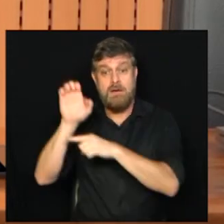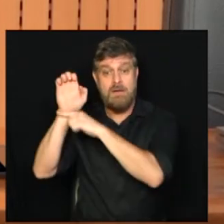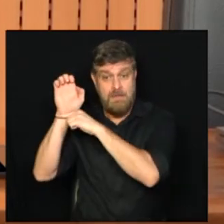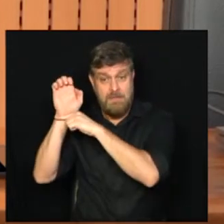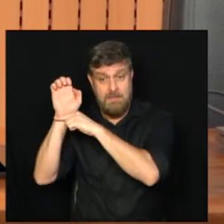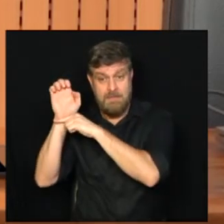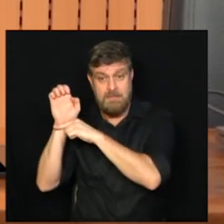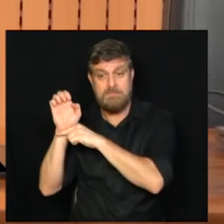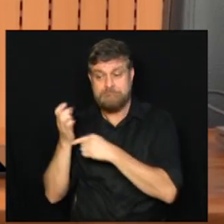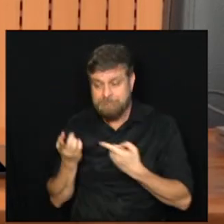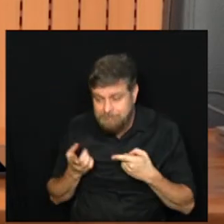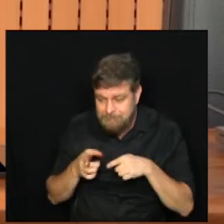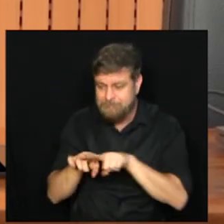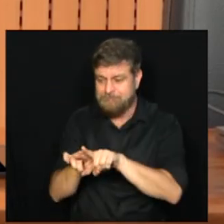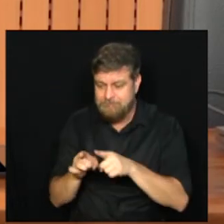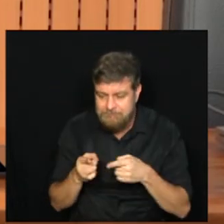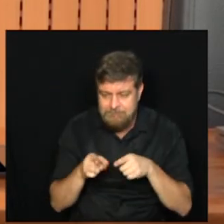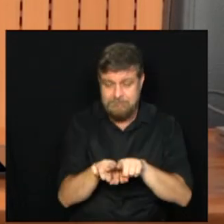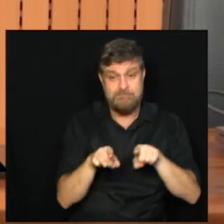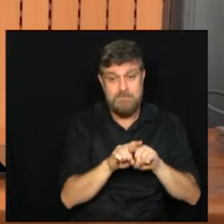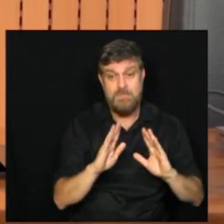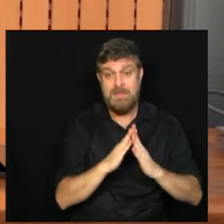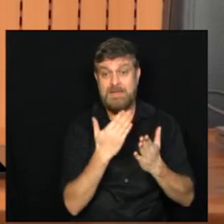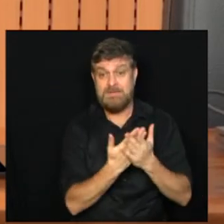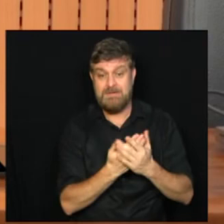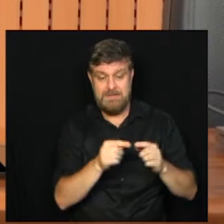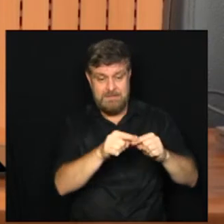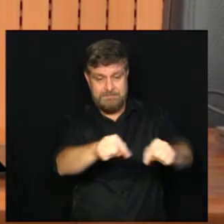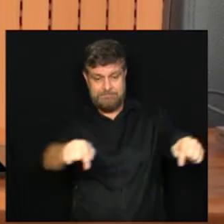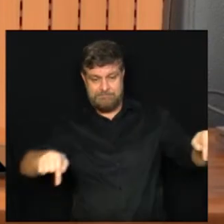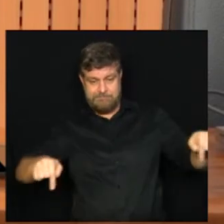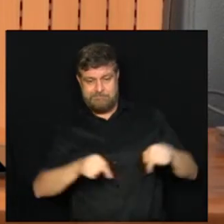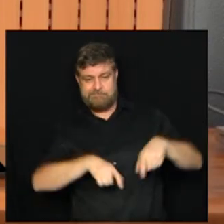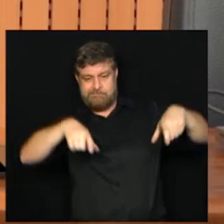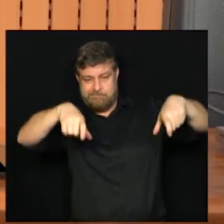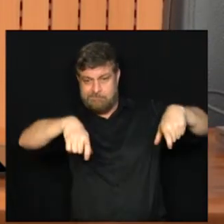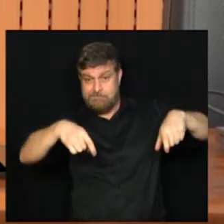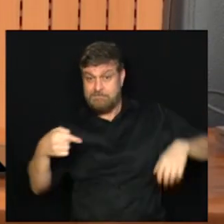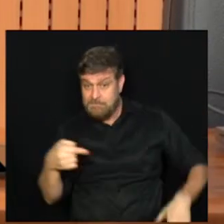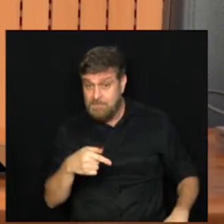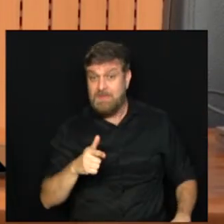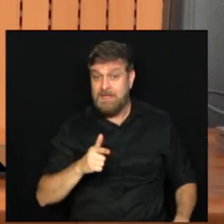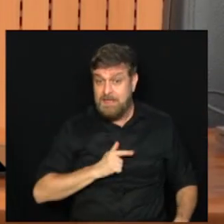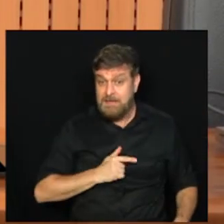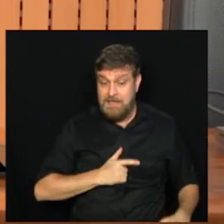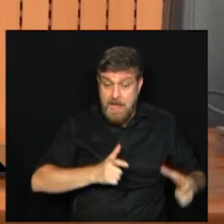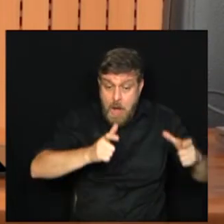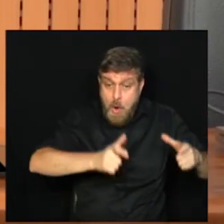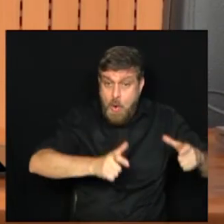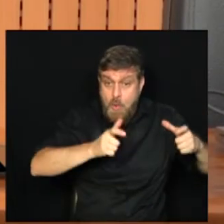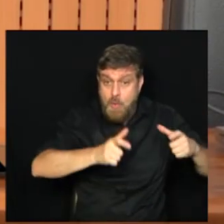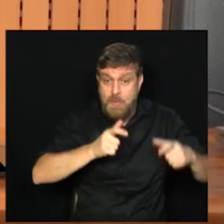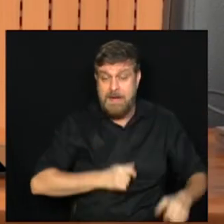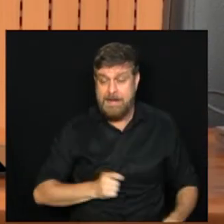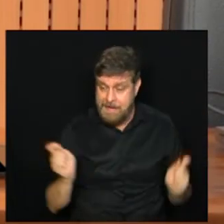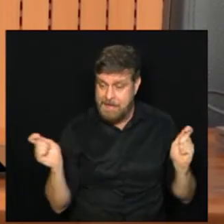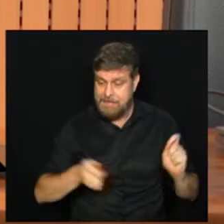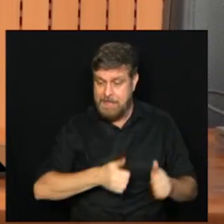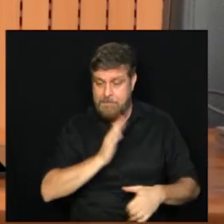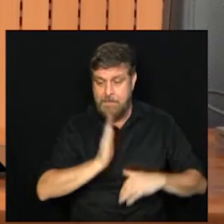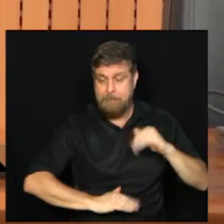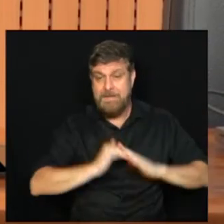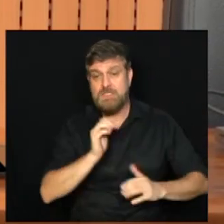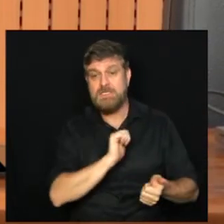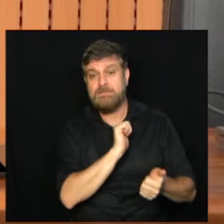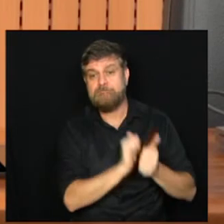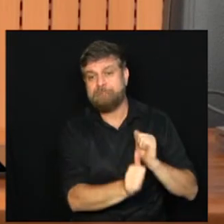ali, entende? As escolas têm ali a quadra, já tem ali o espaço físico,